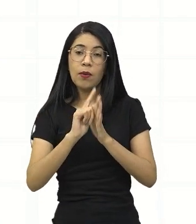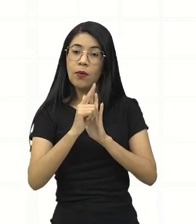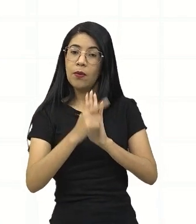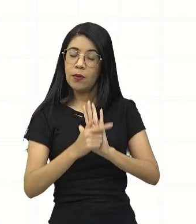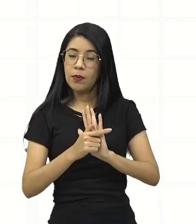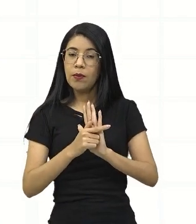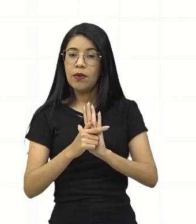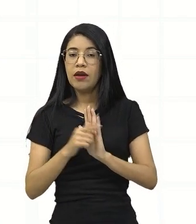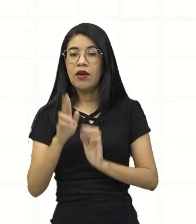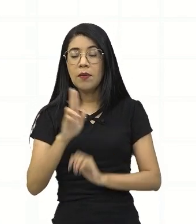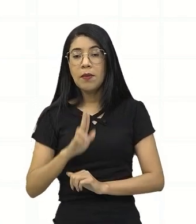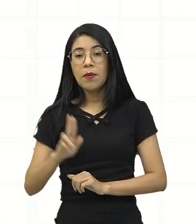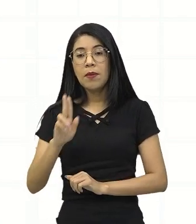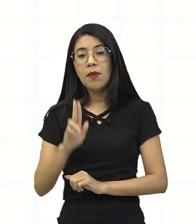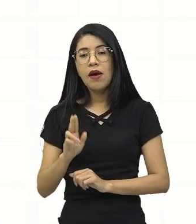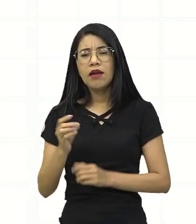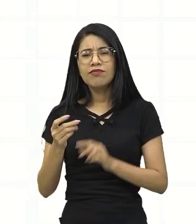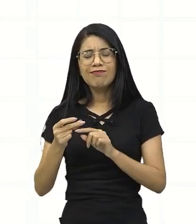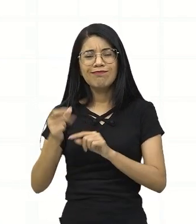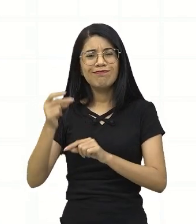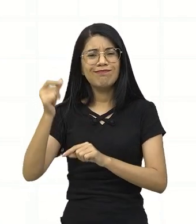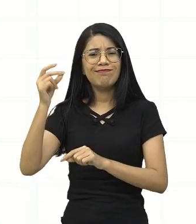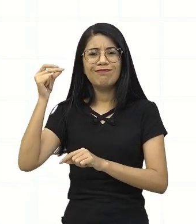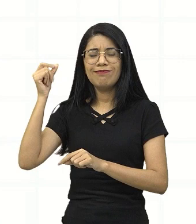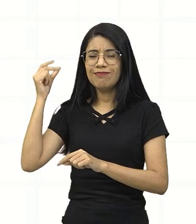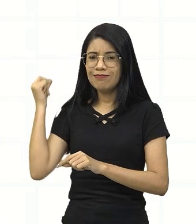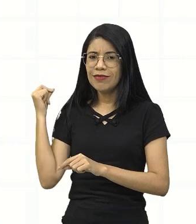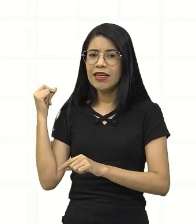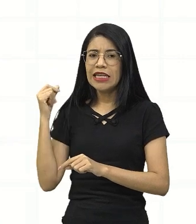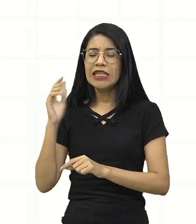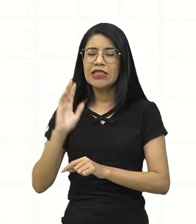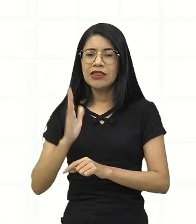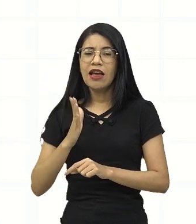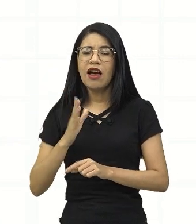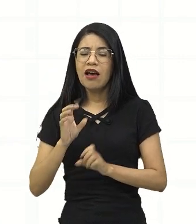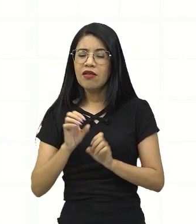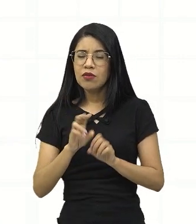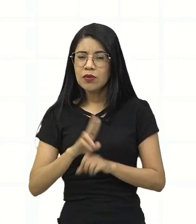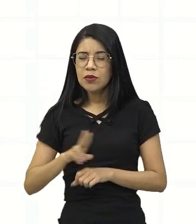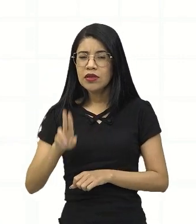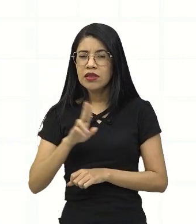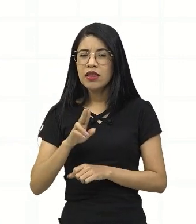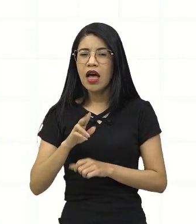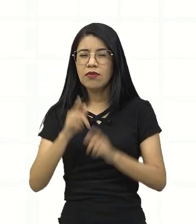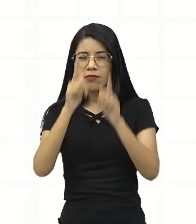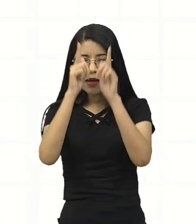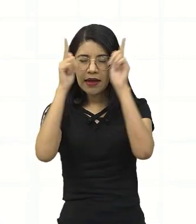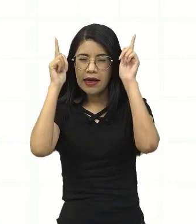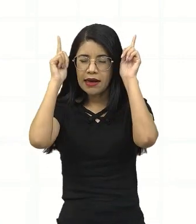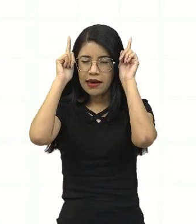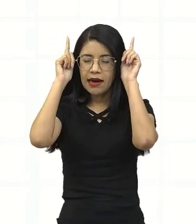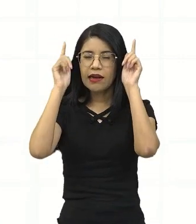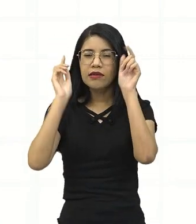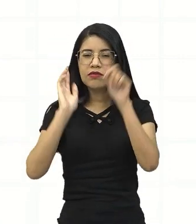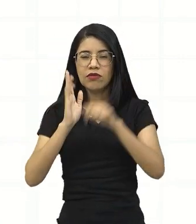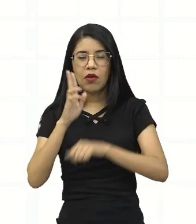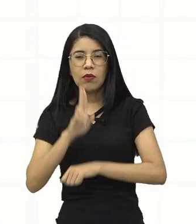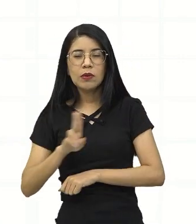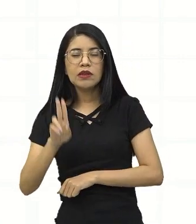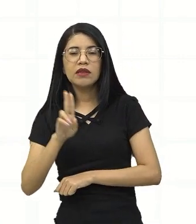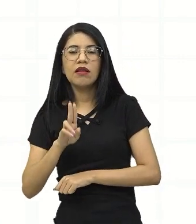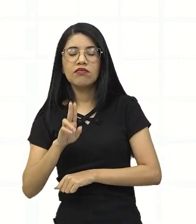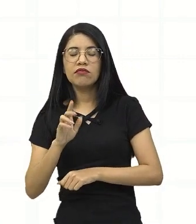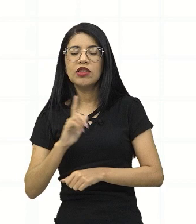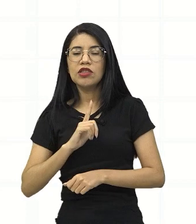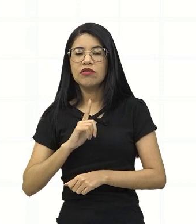textual utilizado há muitos anos, desde a Grécia Antiga, né, nós temos esse